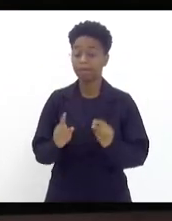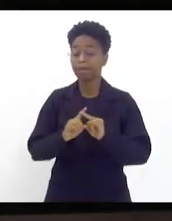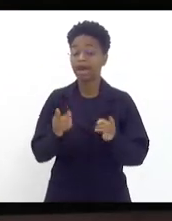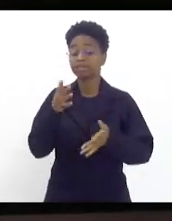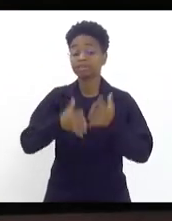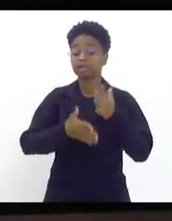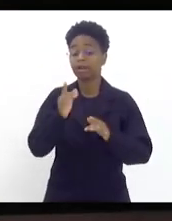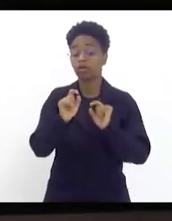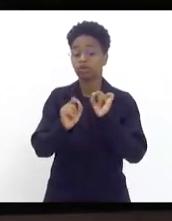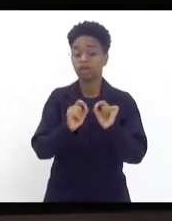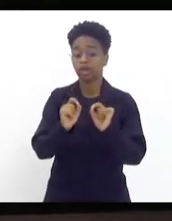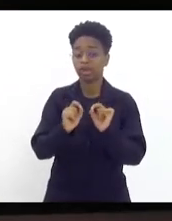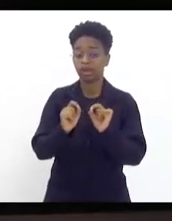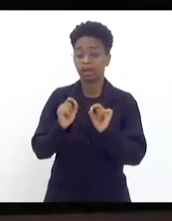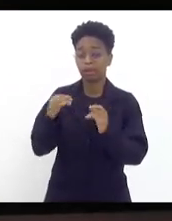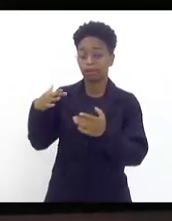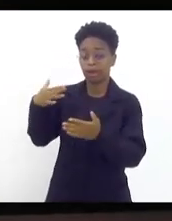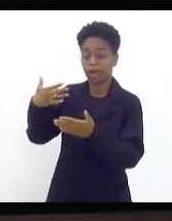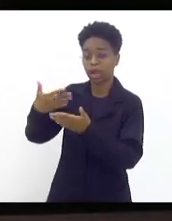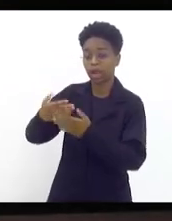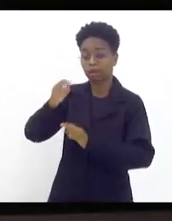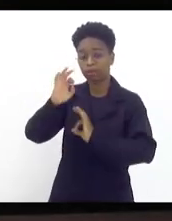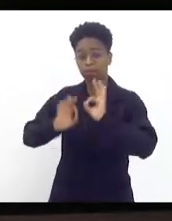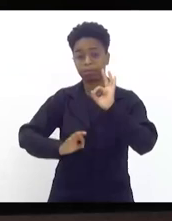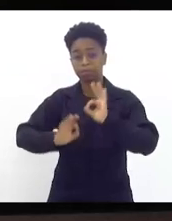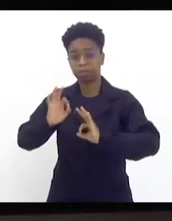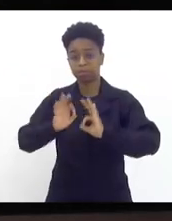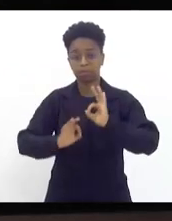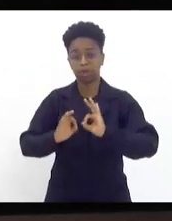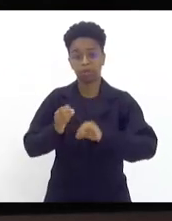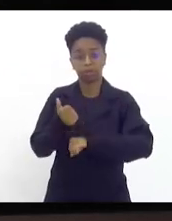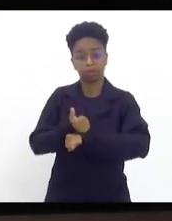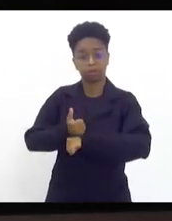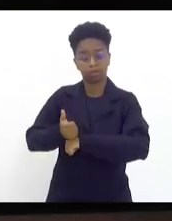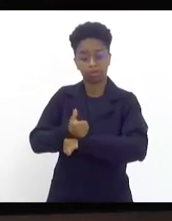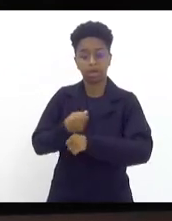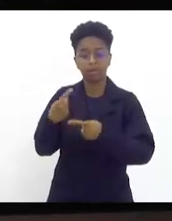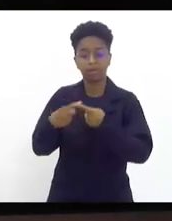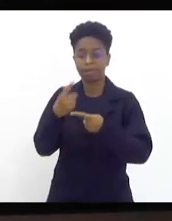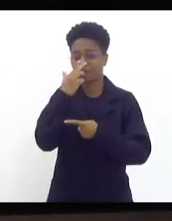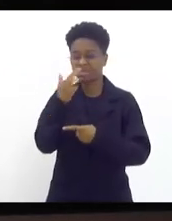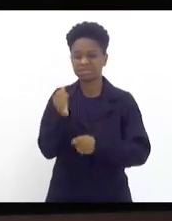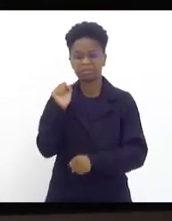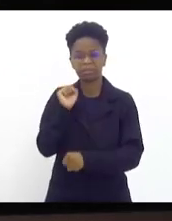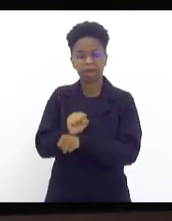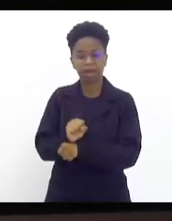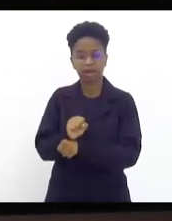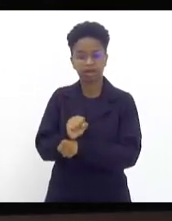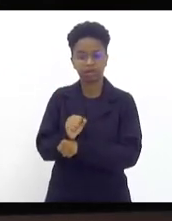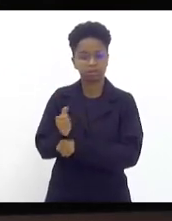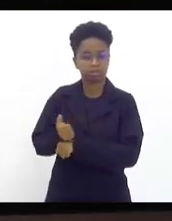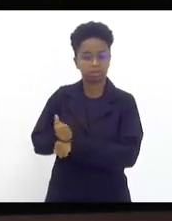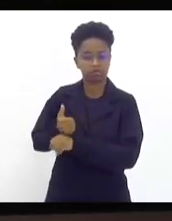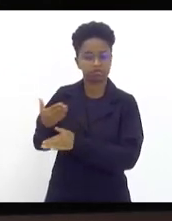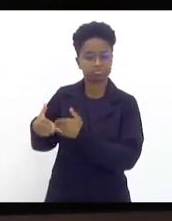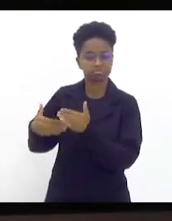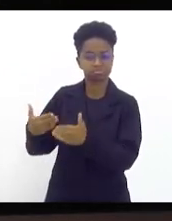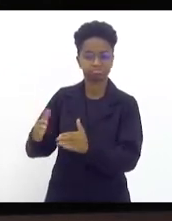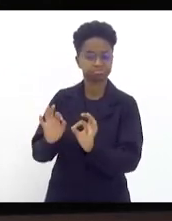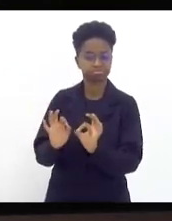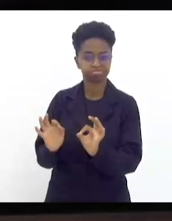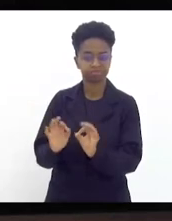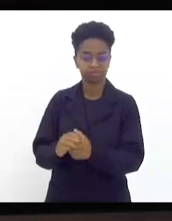planos de cargos Que que foi uma conquista também da categoria fazendo uma estagnação da carreira eu gostaria de